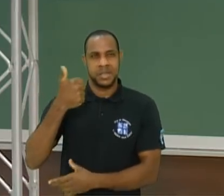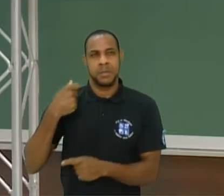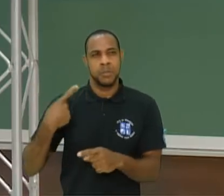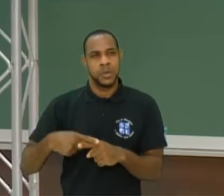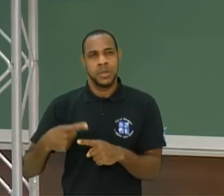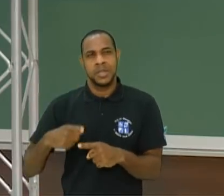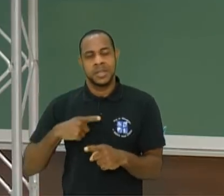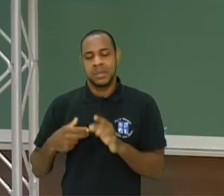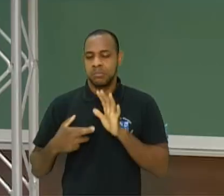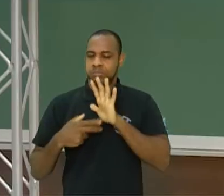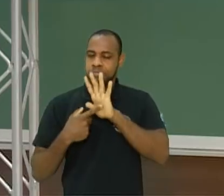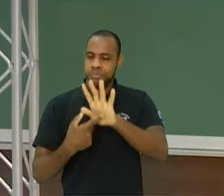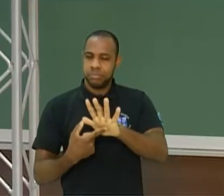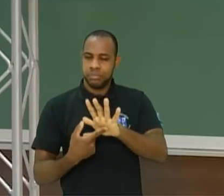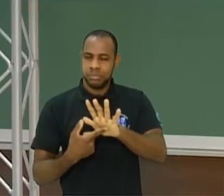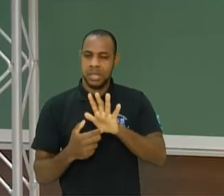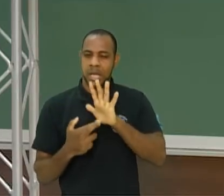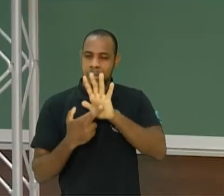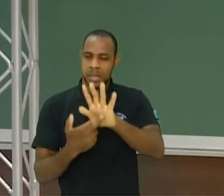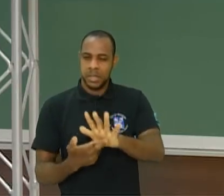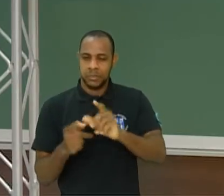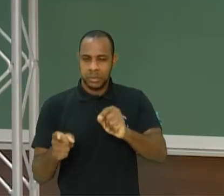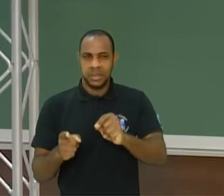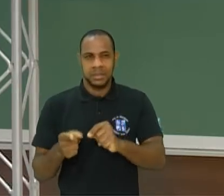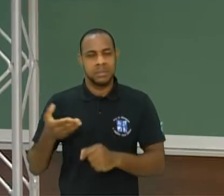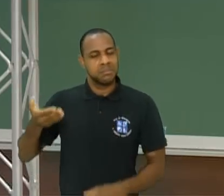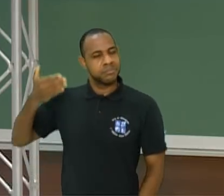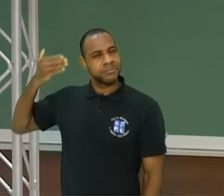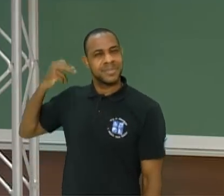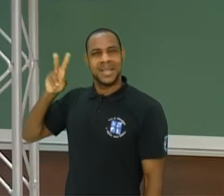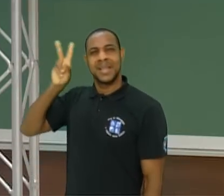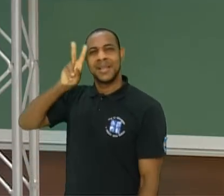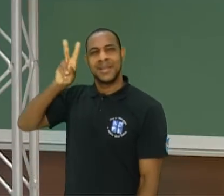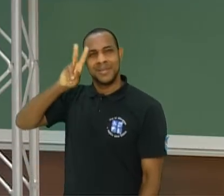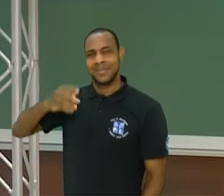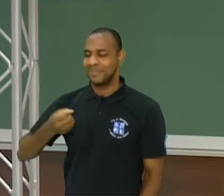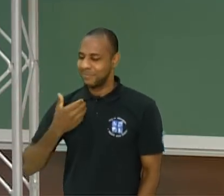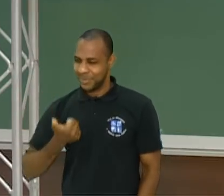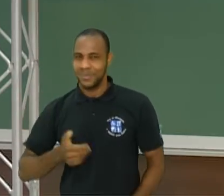muita representatividade de ancestralidade também.